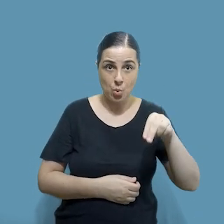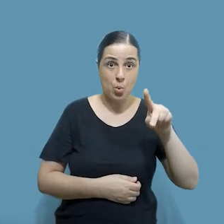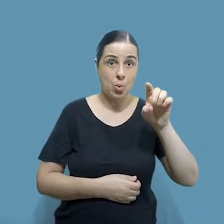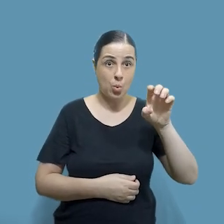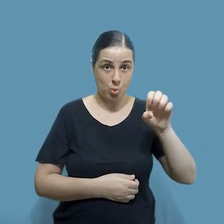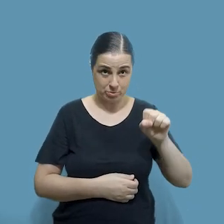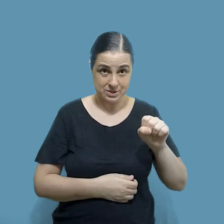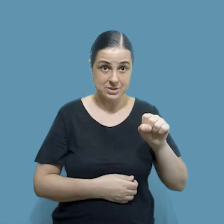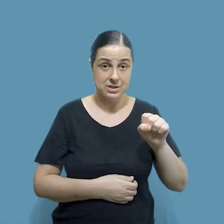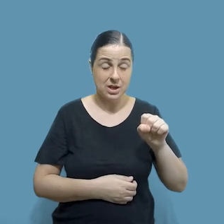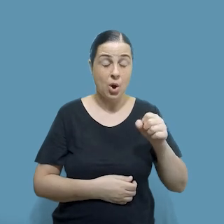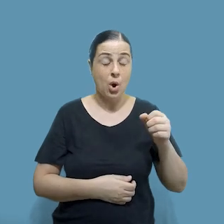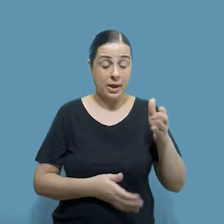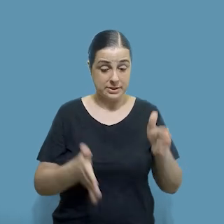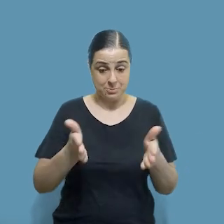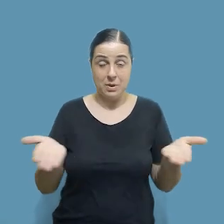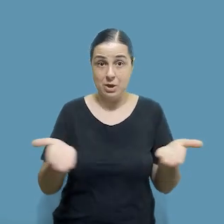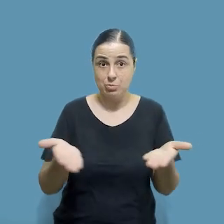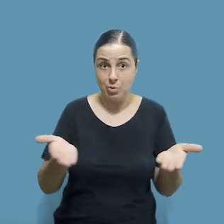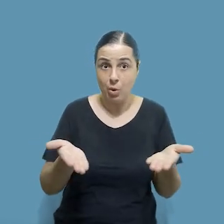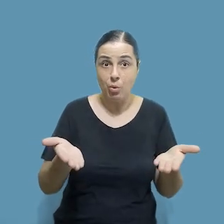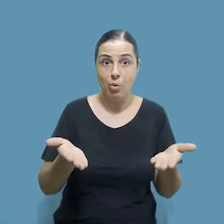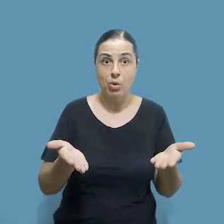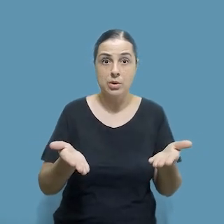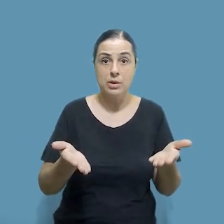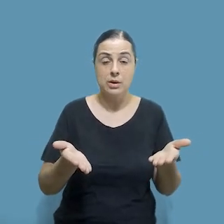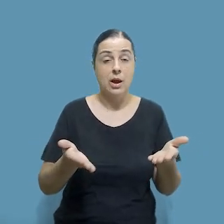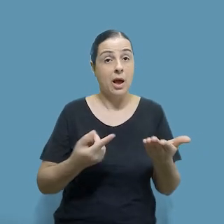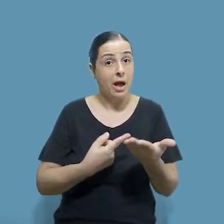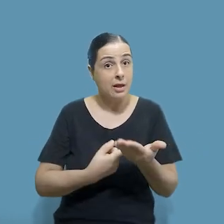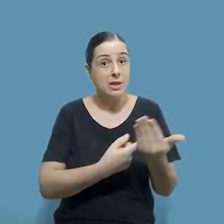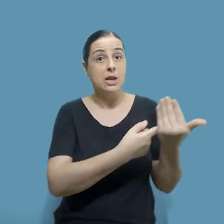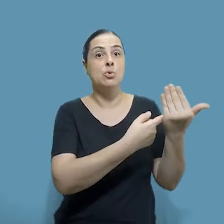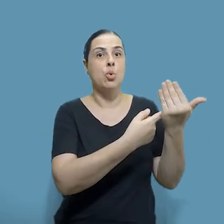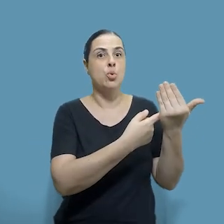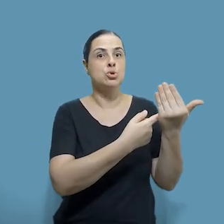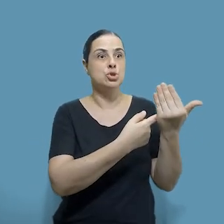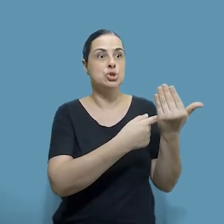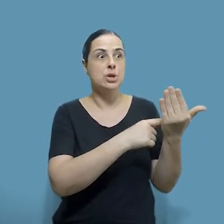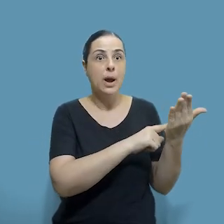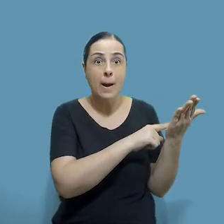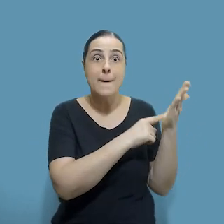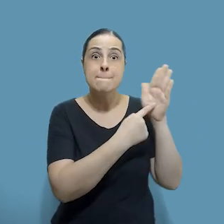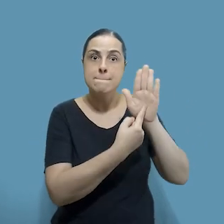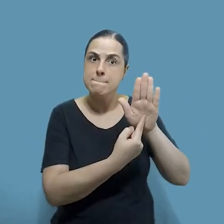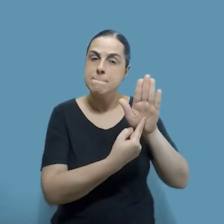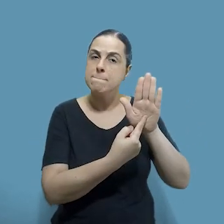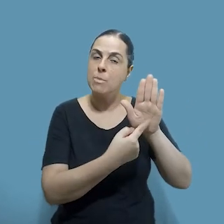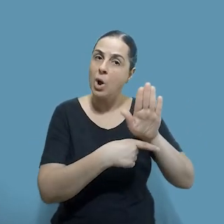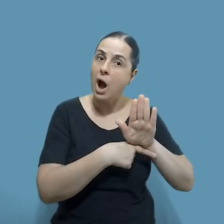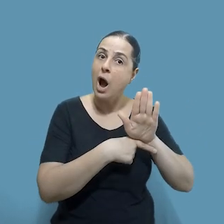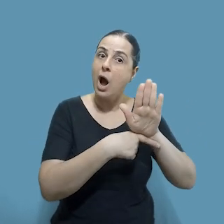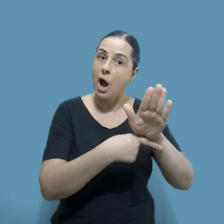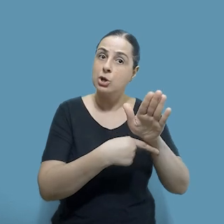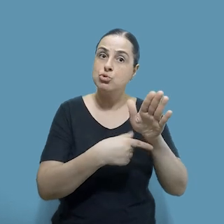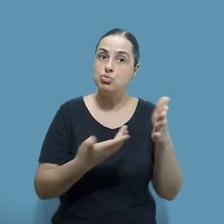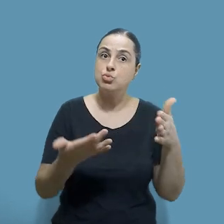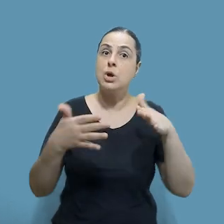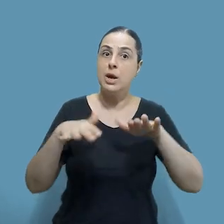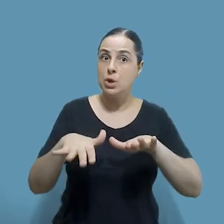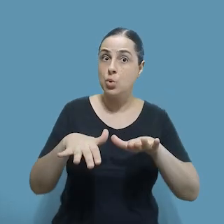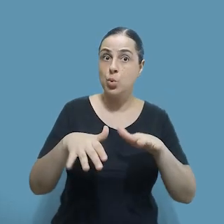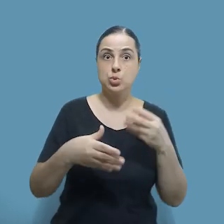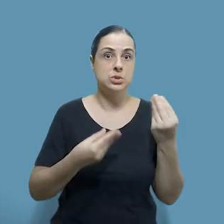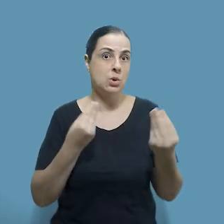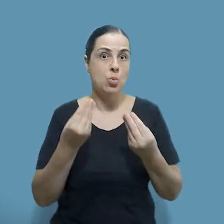ajuda bastante, né, que traz esse olhar de tecnologia, como é que a gente pode fazer essa inclusão, mas